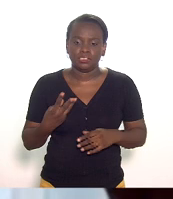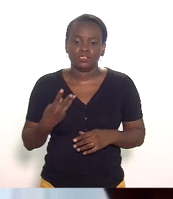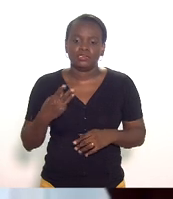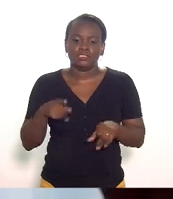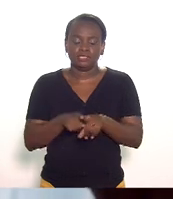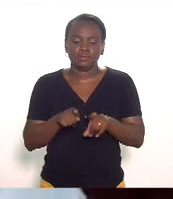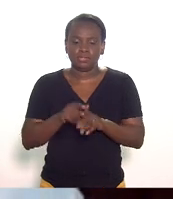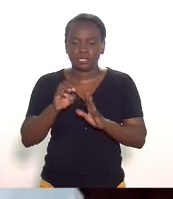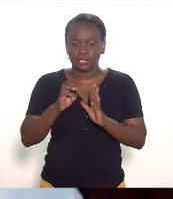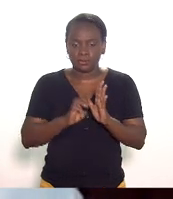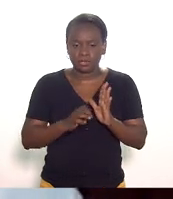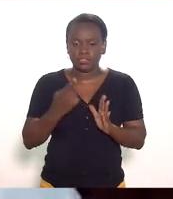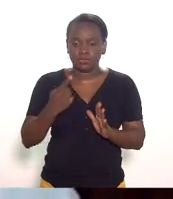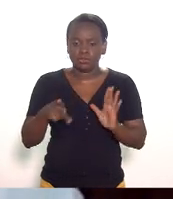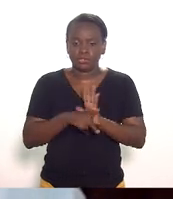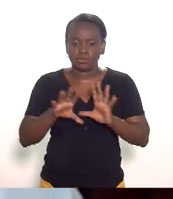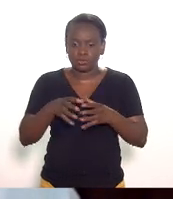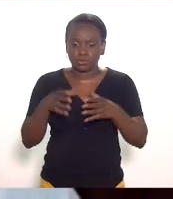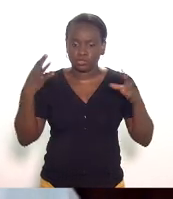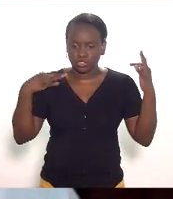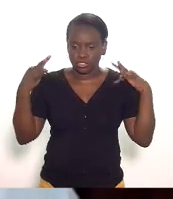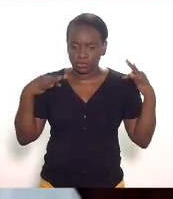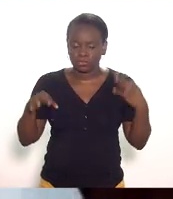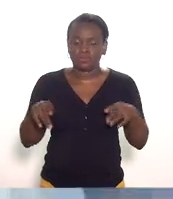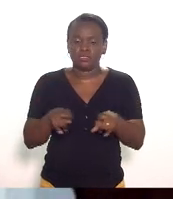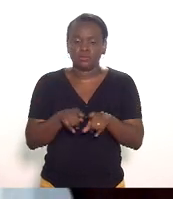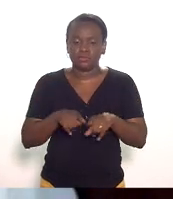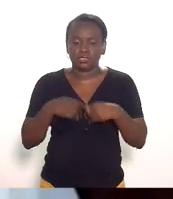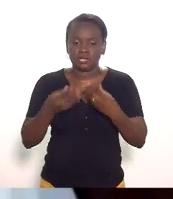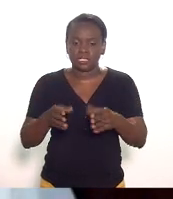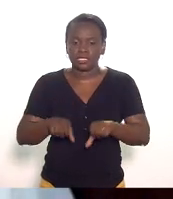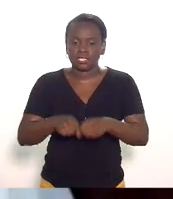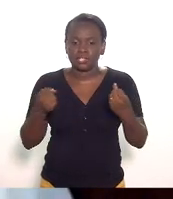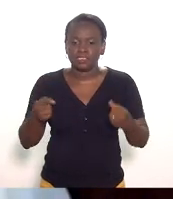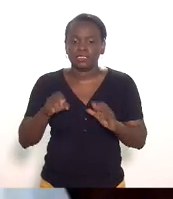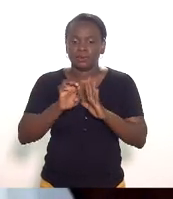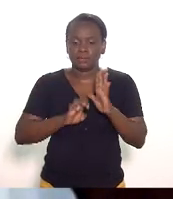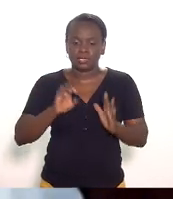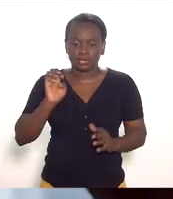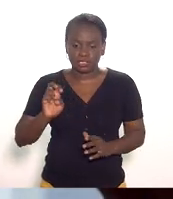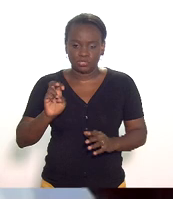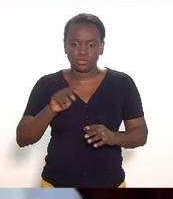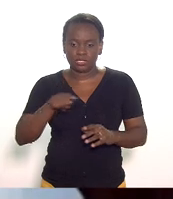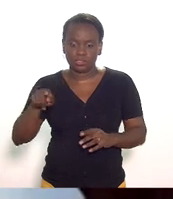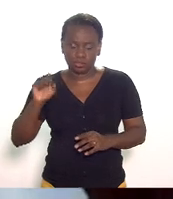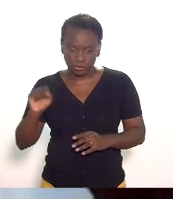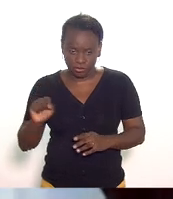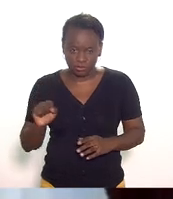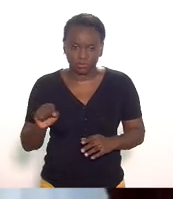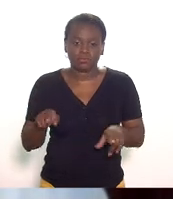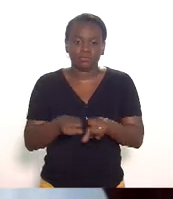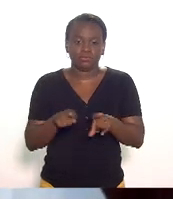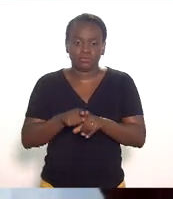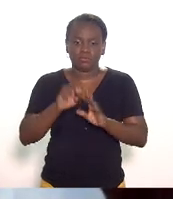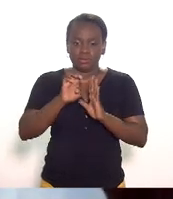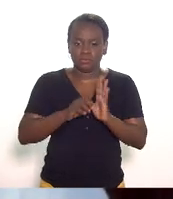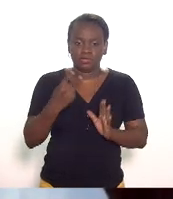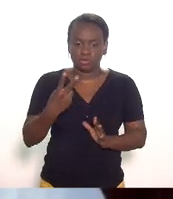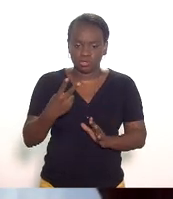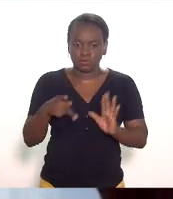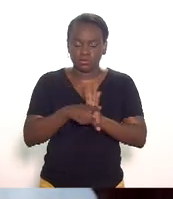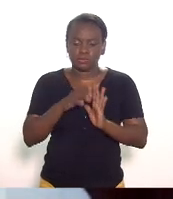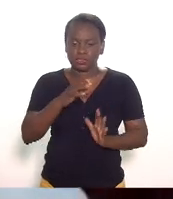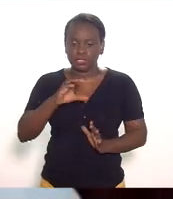a emenda 1 da Comissão de Turismo, pela prejudicabilidade das emendas 5 a 8, pela emenda 2 da